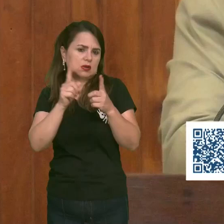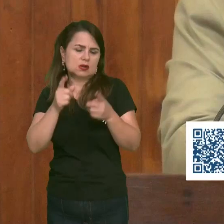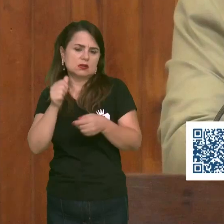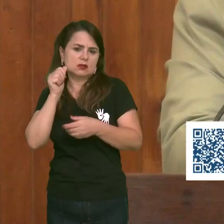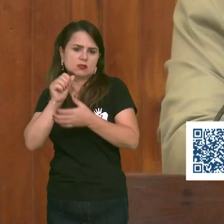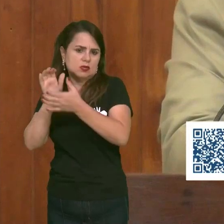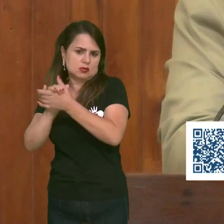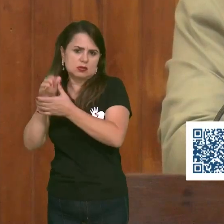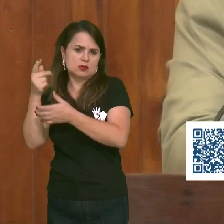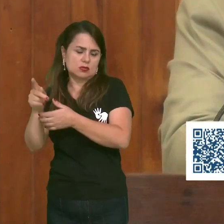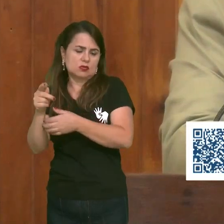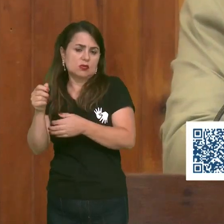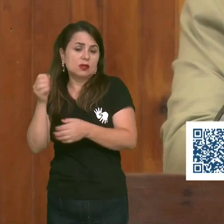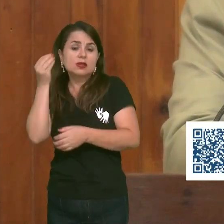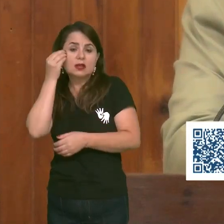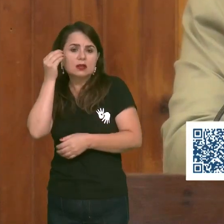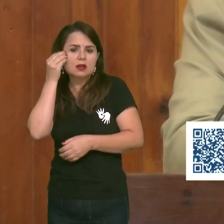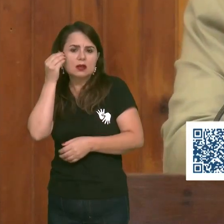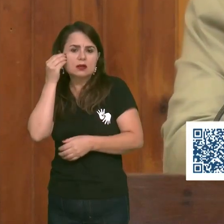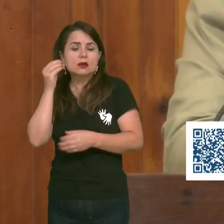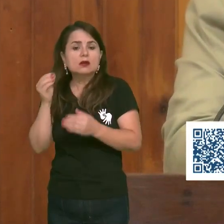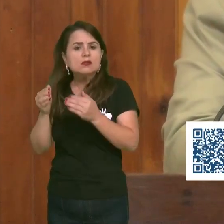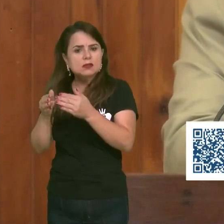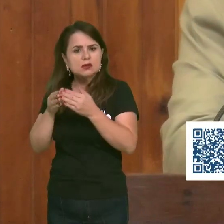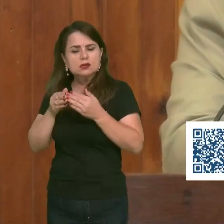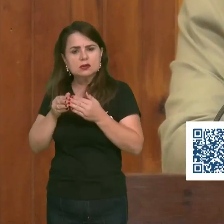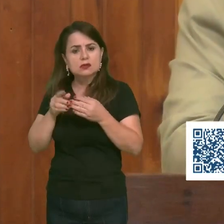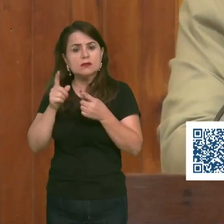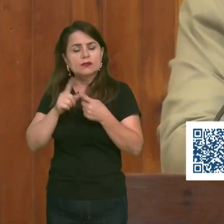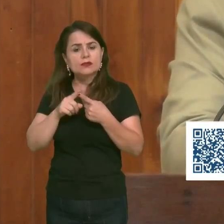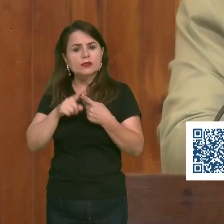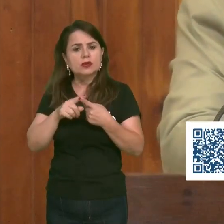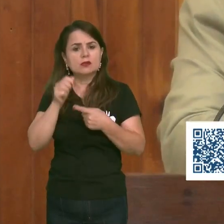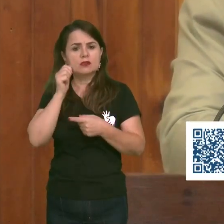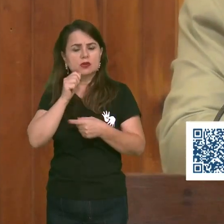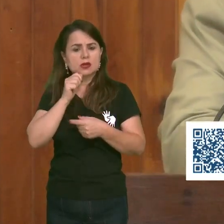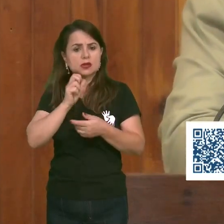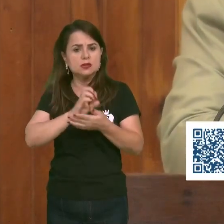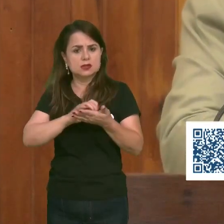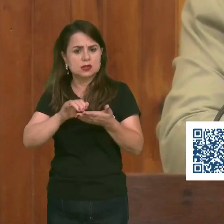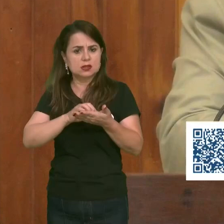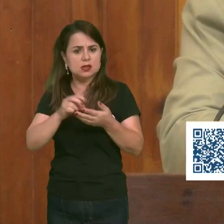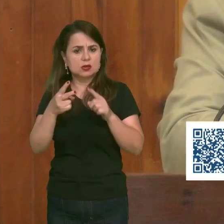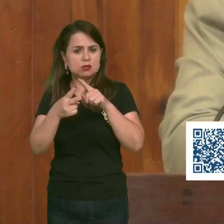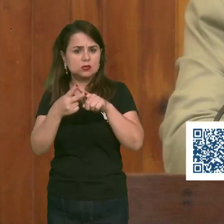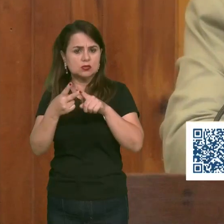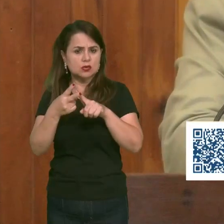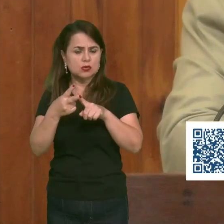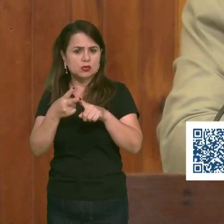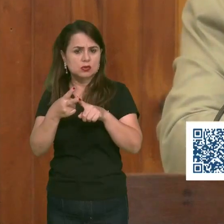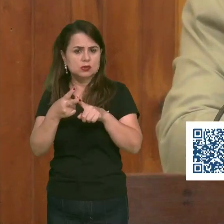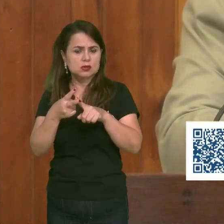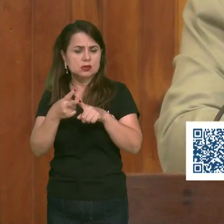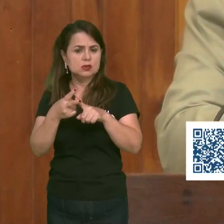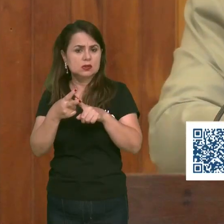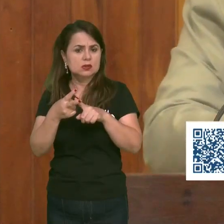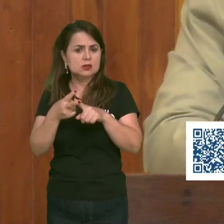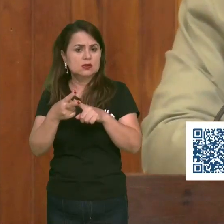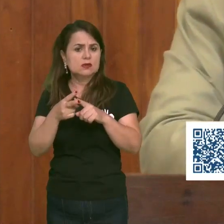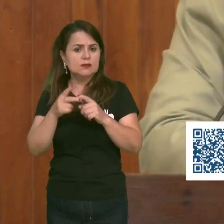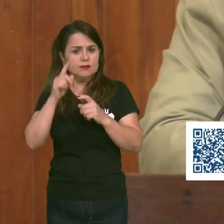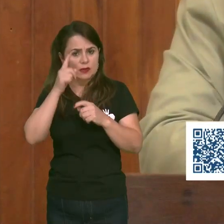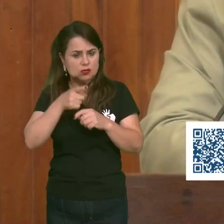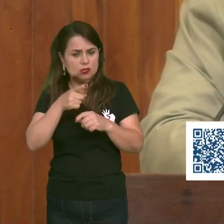a esposa dele chamou a atenção de dois secretários aí parece que eles resolveram trabalhar